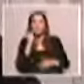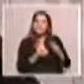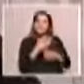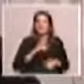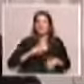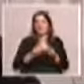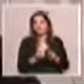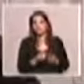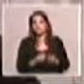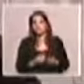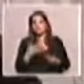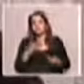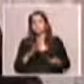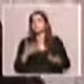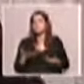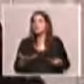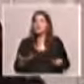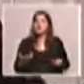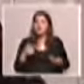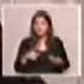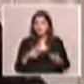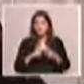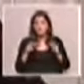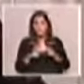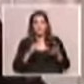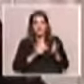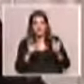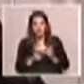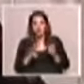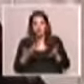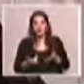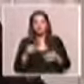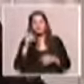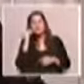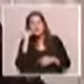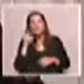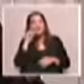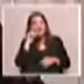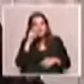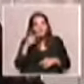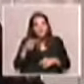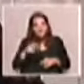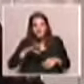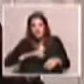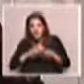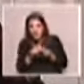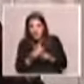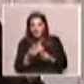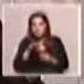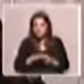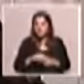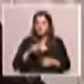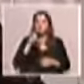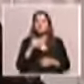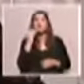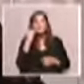própria dimensão, não só estes problemas tecnológicos, enfim, de conservação, mas também de chegada